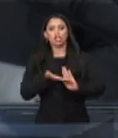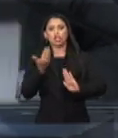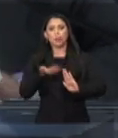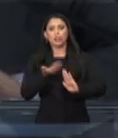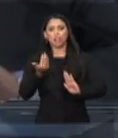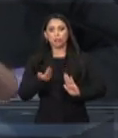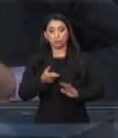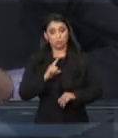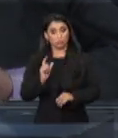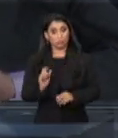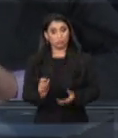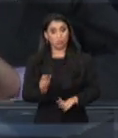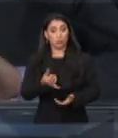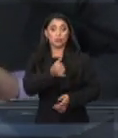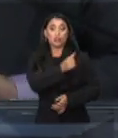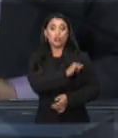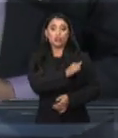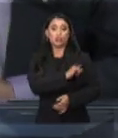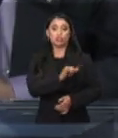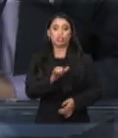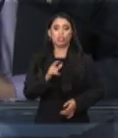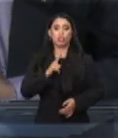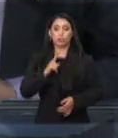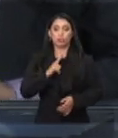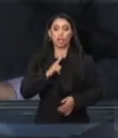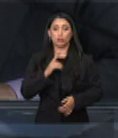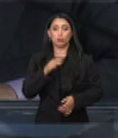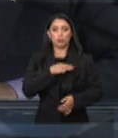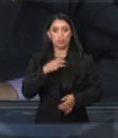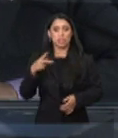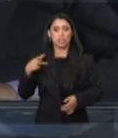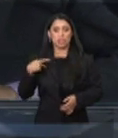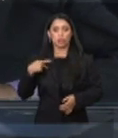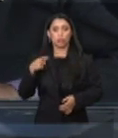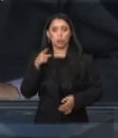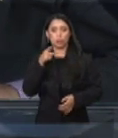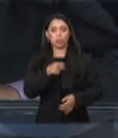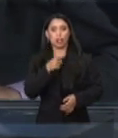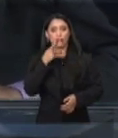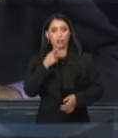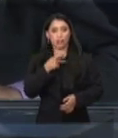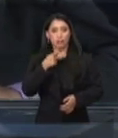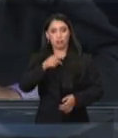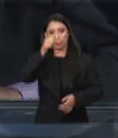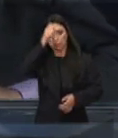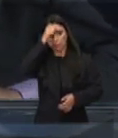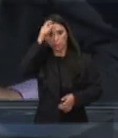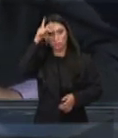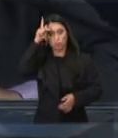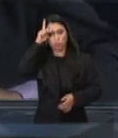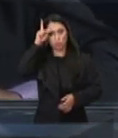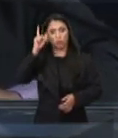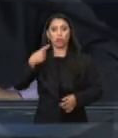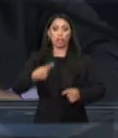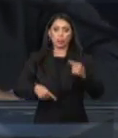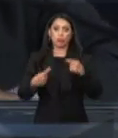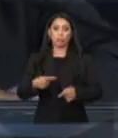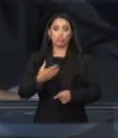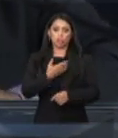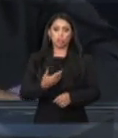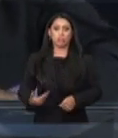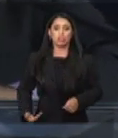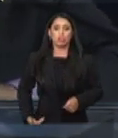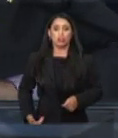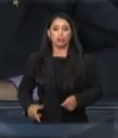no Rio de Janeiro né um taque do Ministério Público do Estado do Rio de Janeiro dizendo a prefeitura do Rio aquilo que de fato a política nacional fala